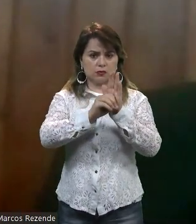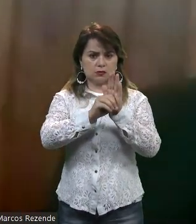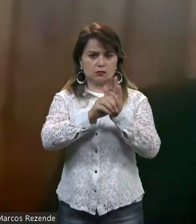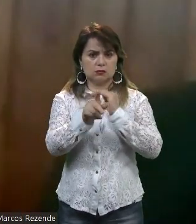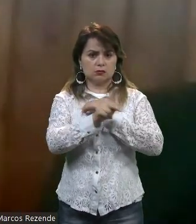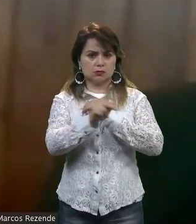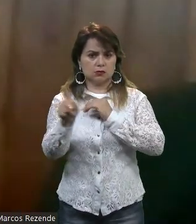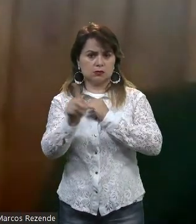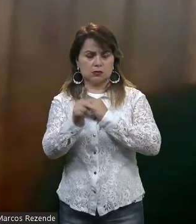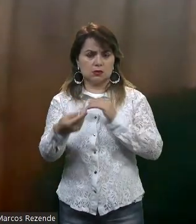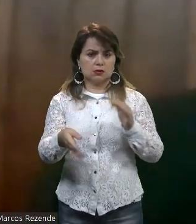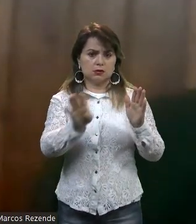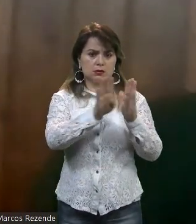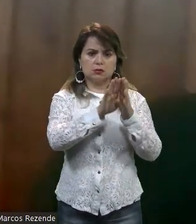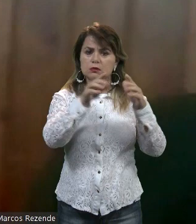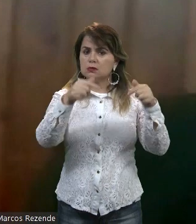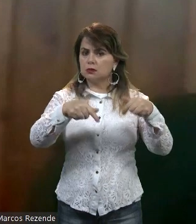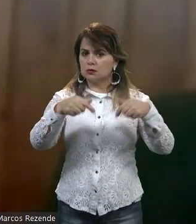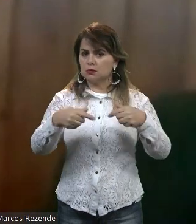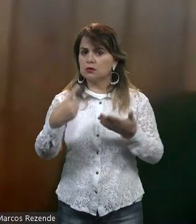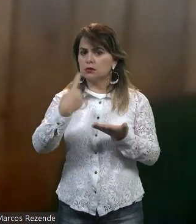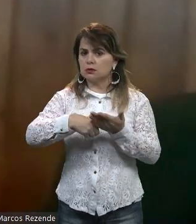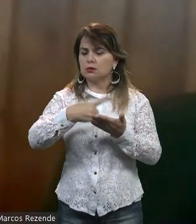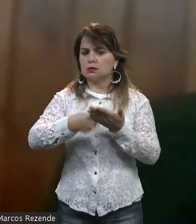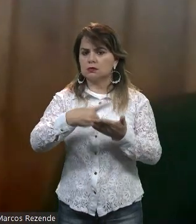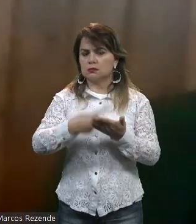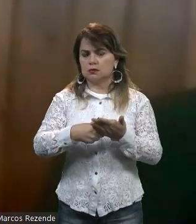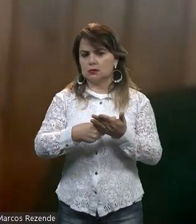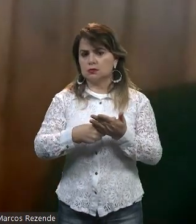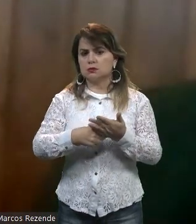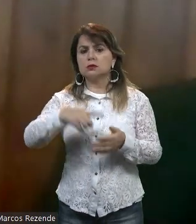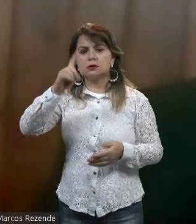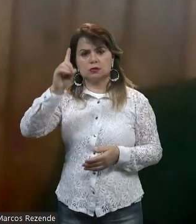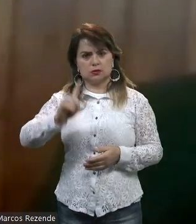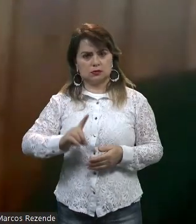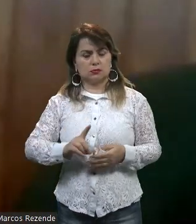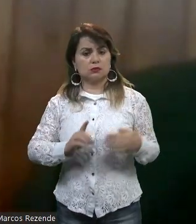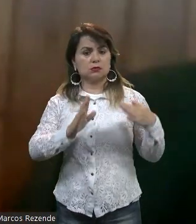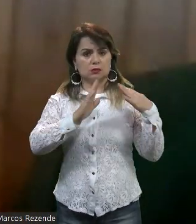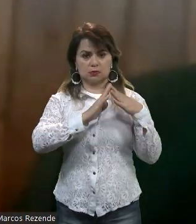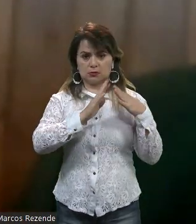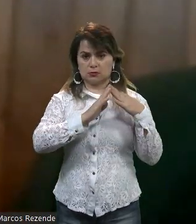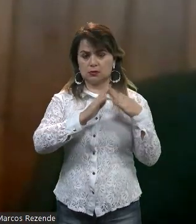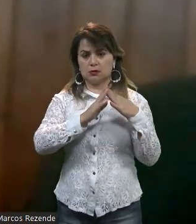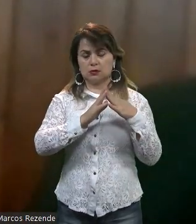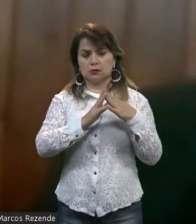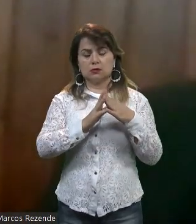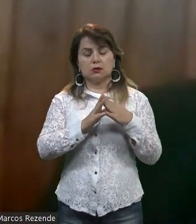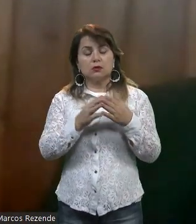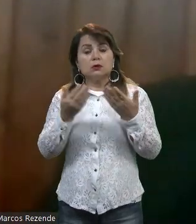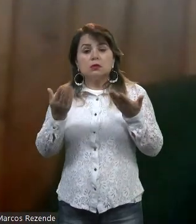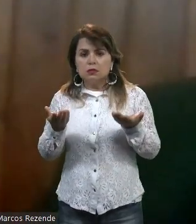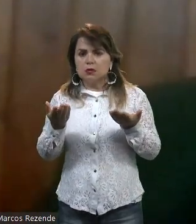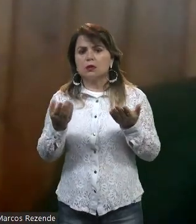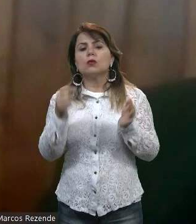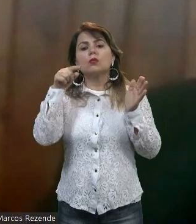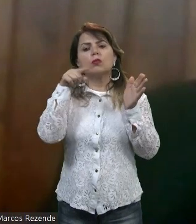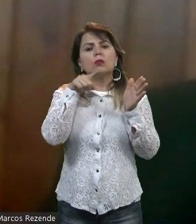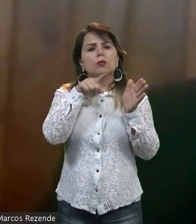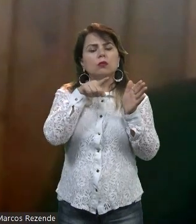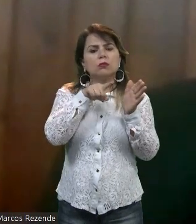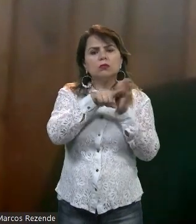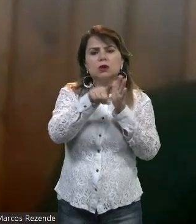recebeu, comunicado e alertado aqui pela diretoria-geral da Casa, resolvo consultar